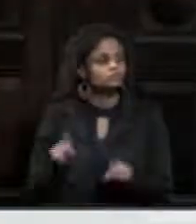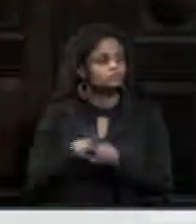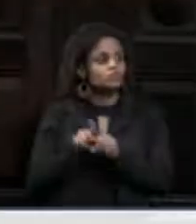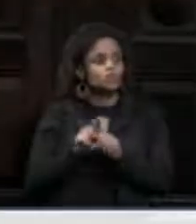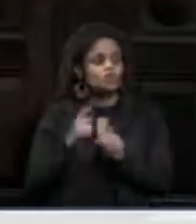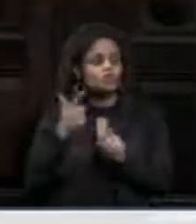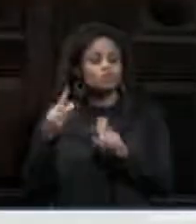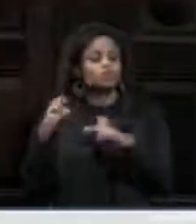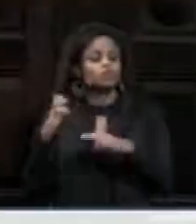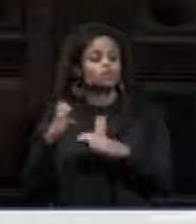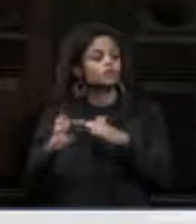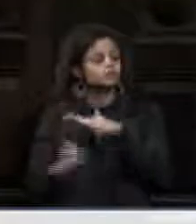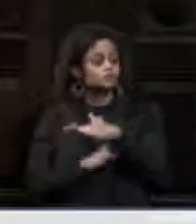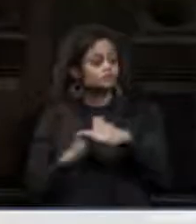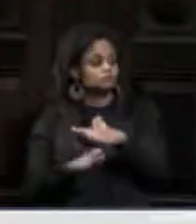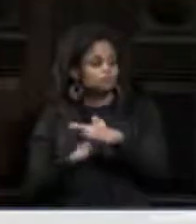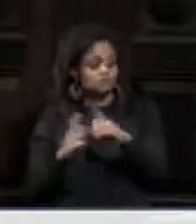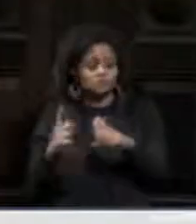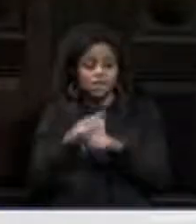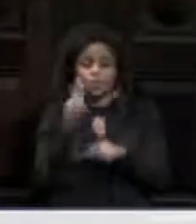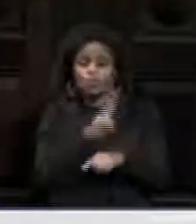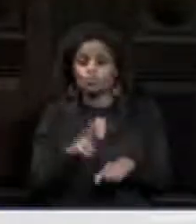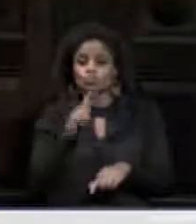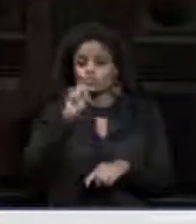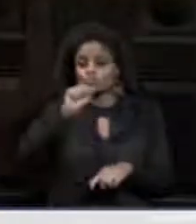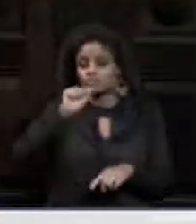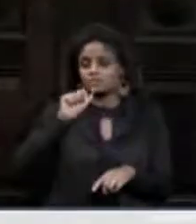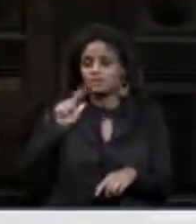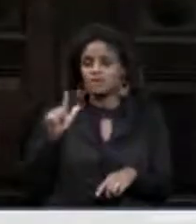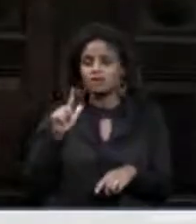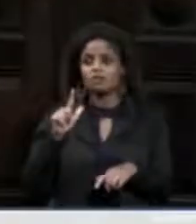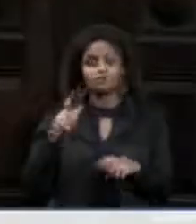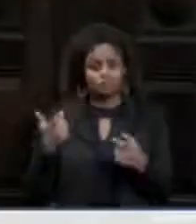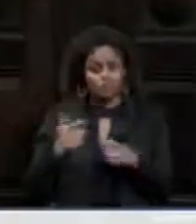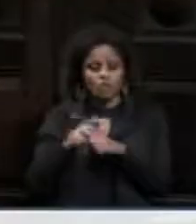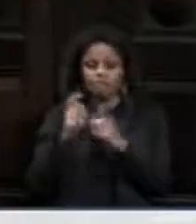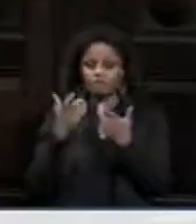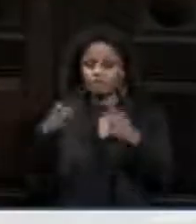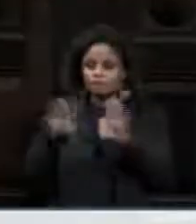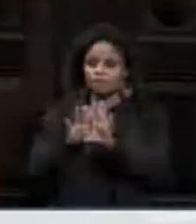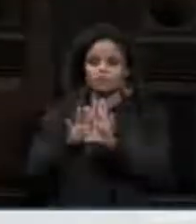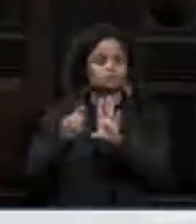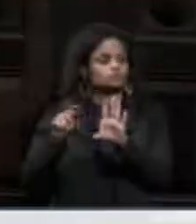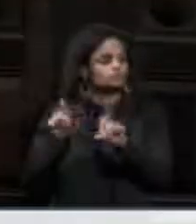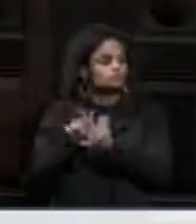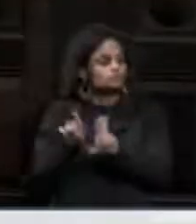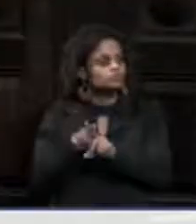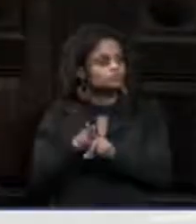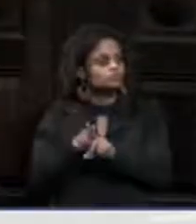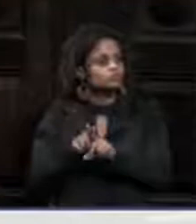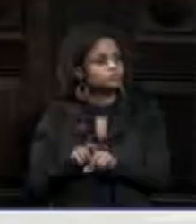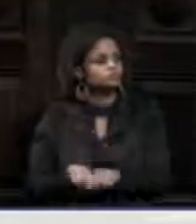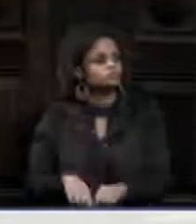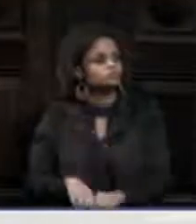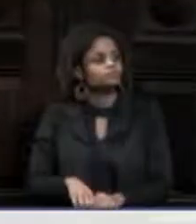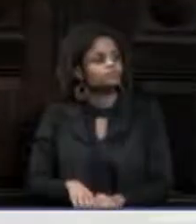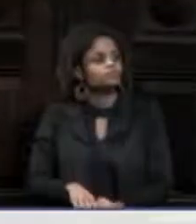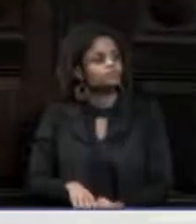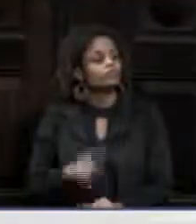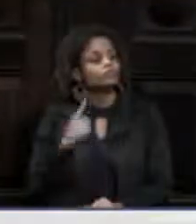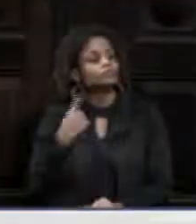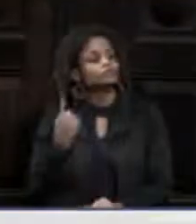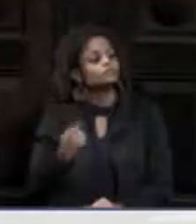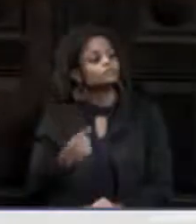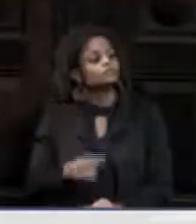produção de barrilha, arrematava a produção da região, e a queda na salinidade da lagoa, as